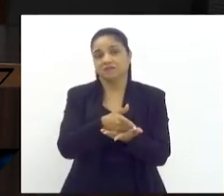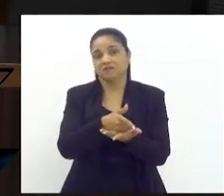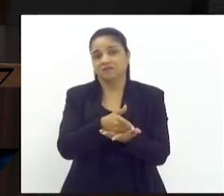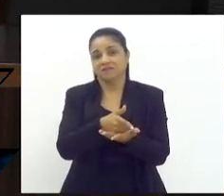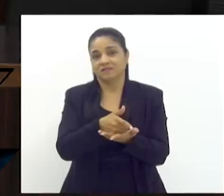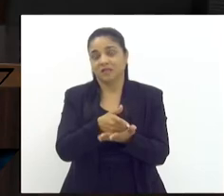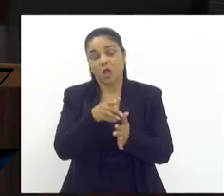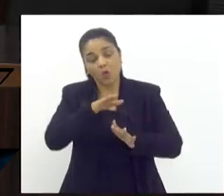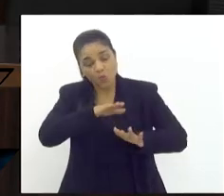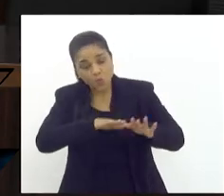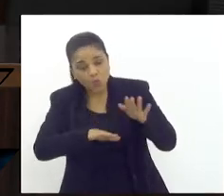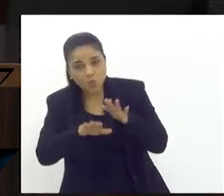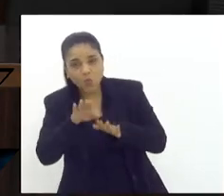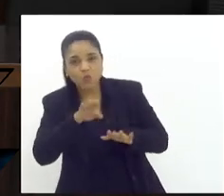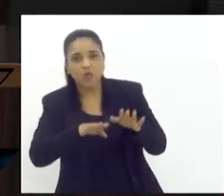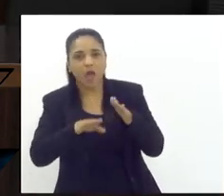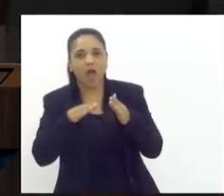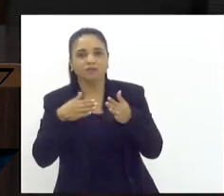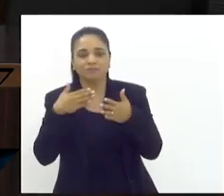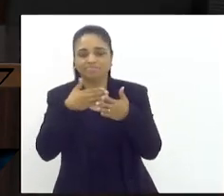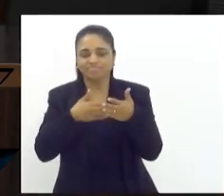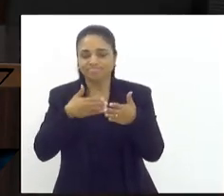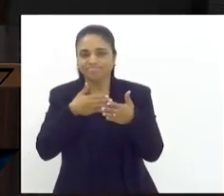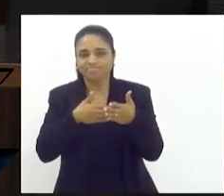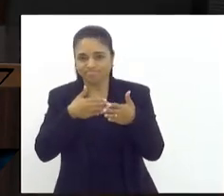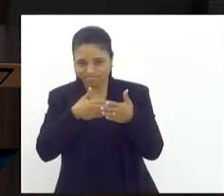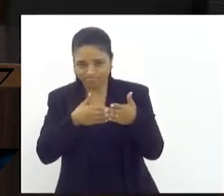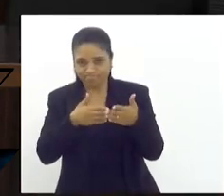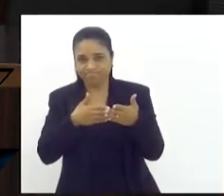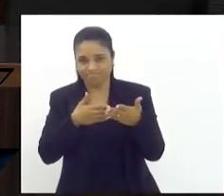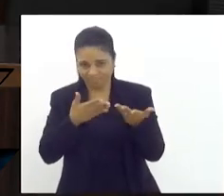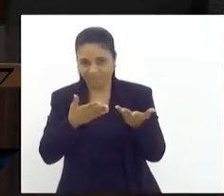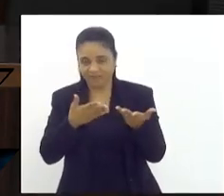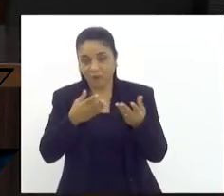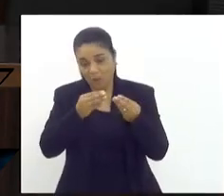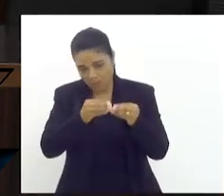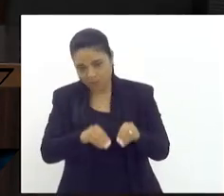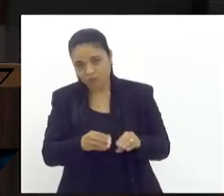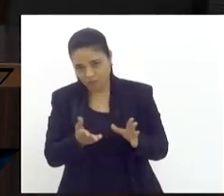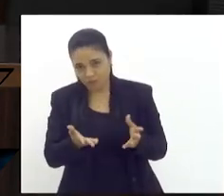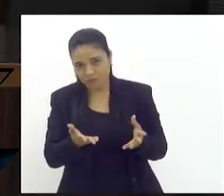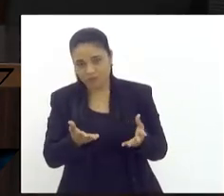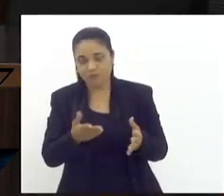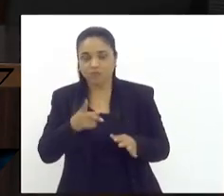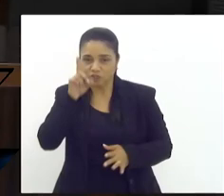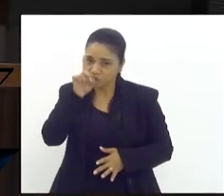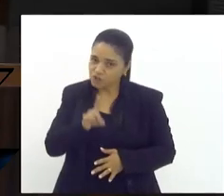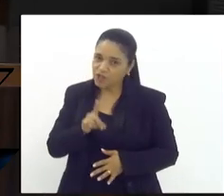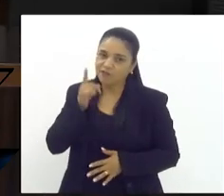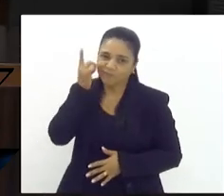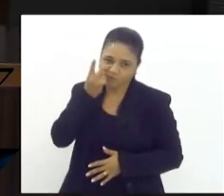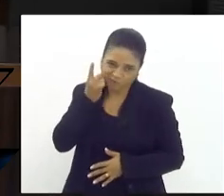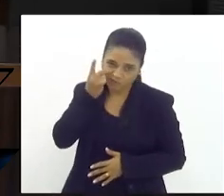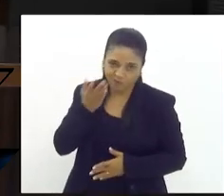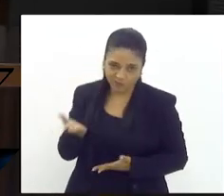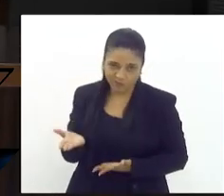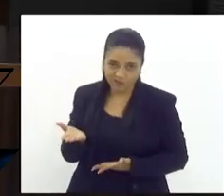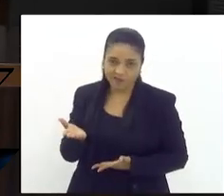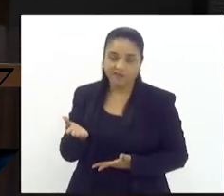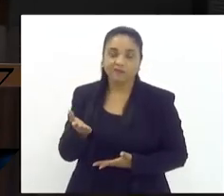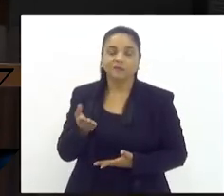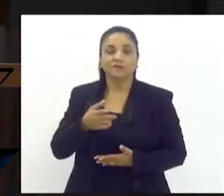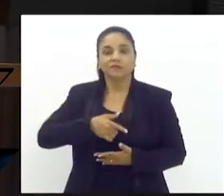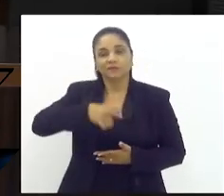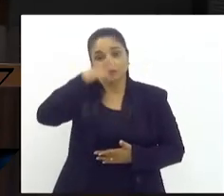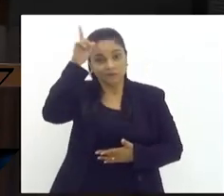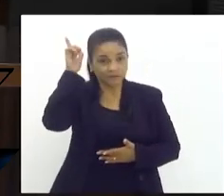haver obstrução onde não precisa ser obstruído que é um direito de todo parlamentar mas o Deputado